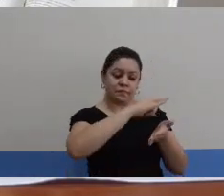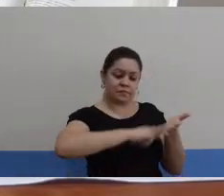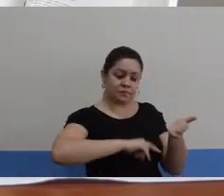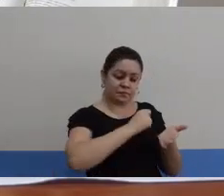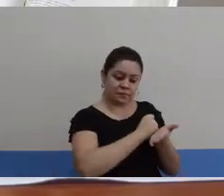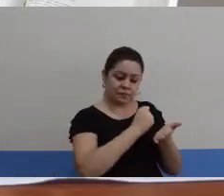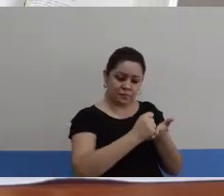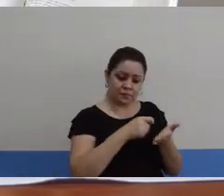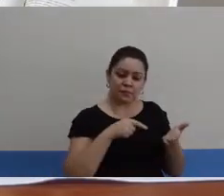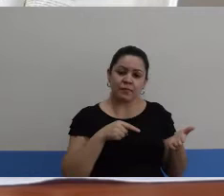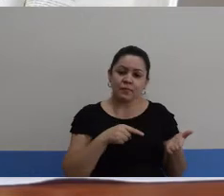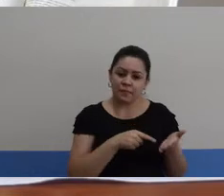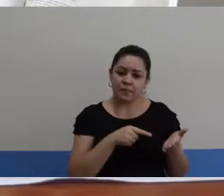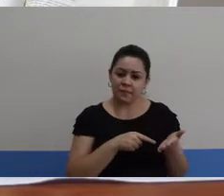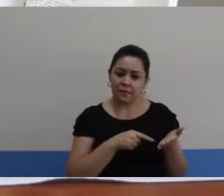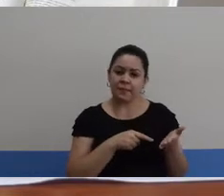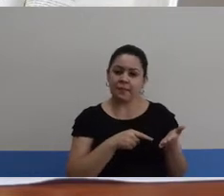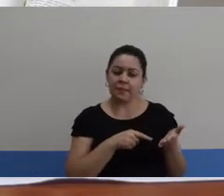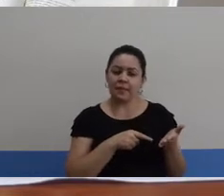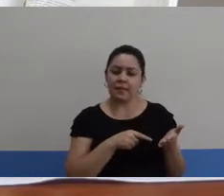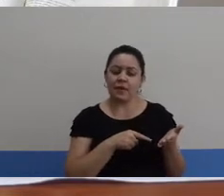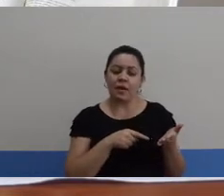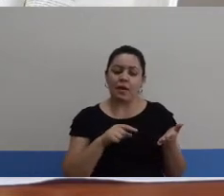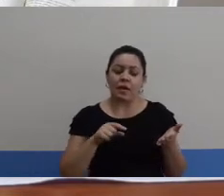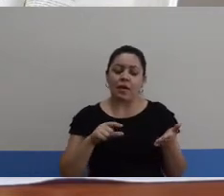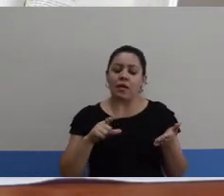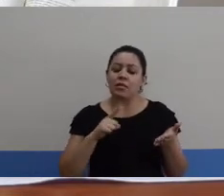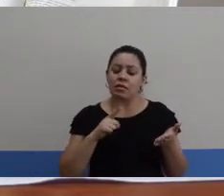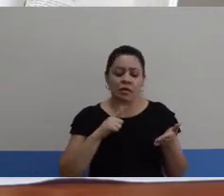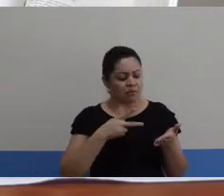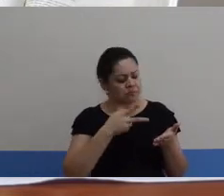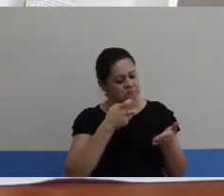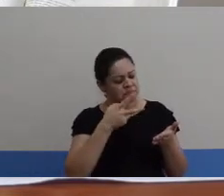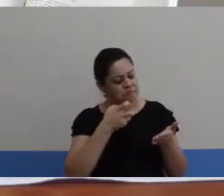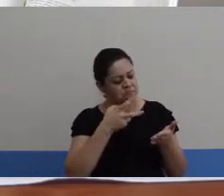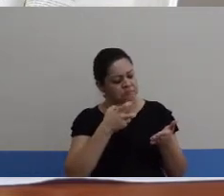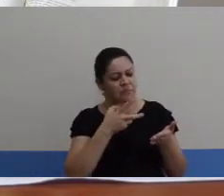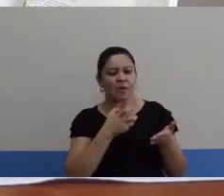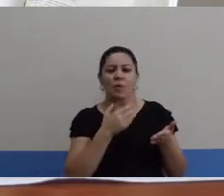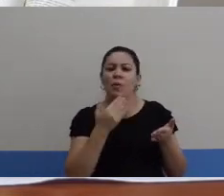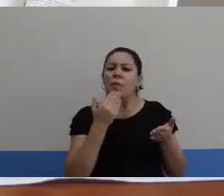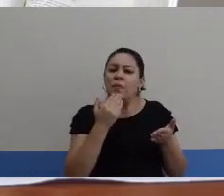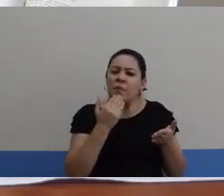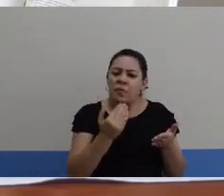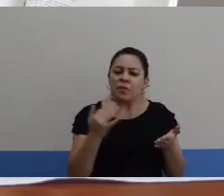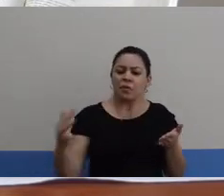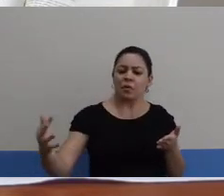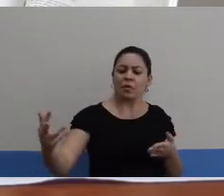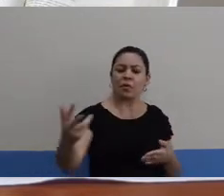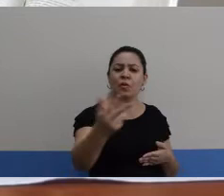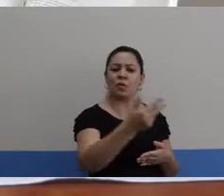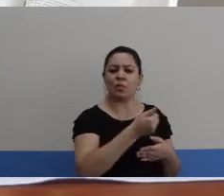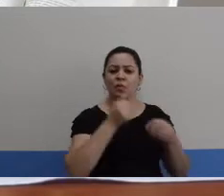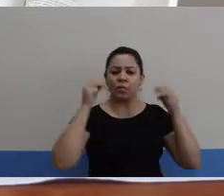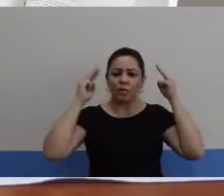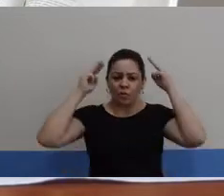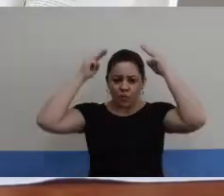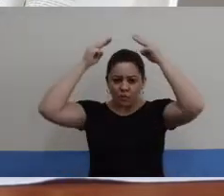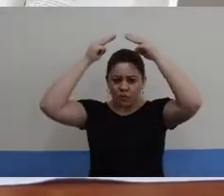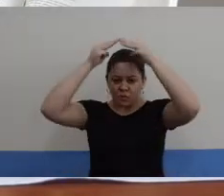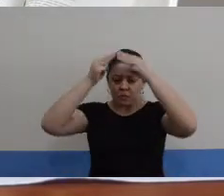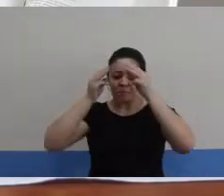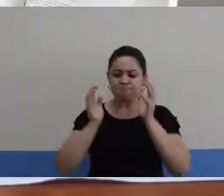II, nós vemos uma abertura grande, um pedido que os bispos se interem mais